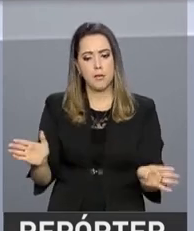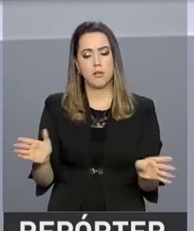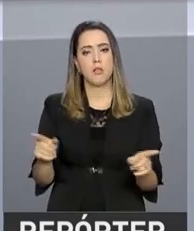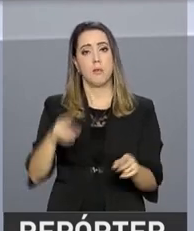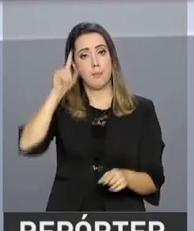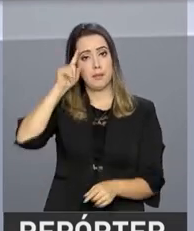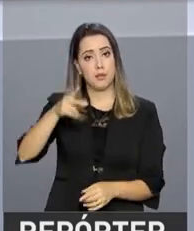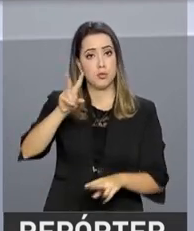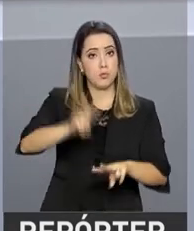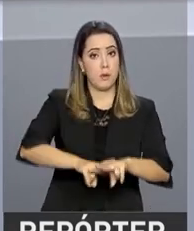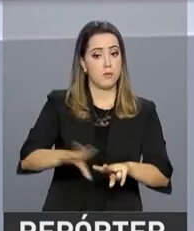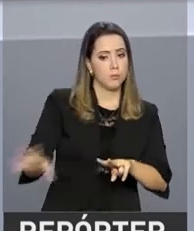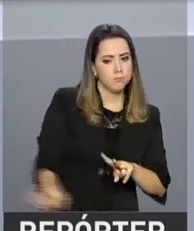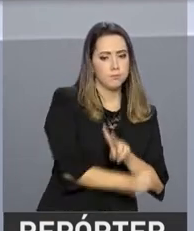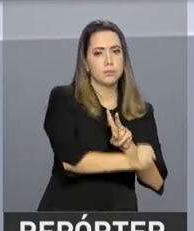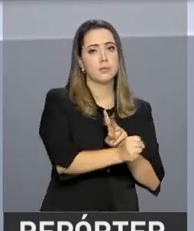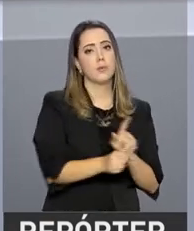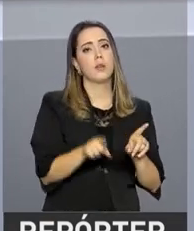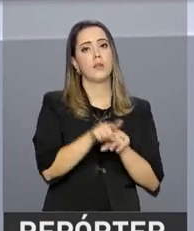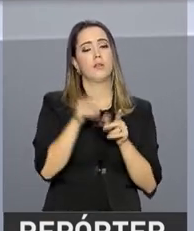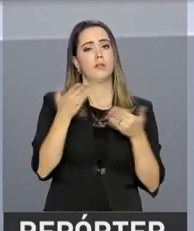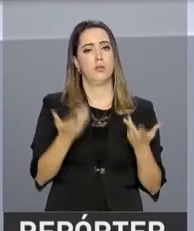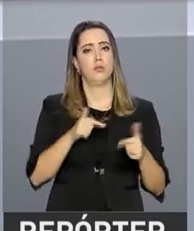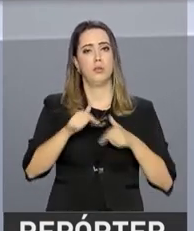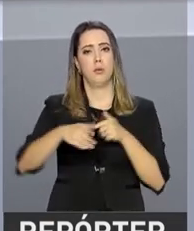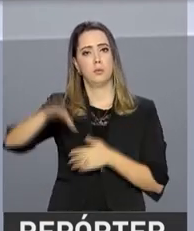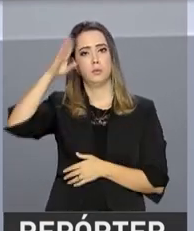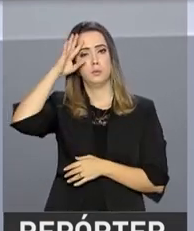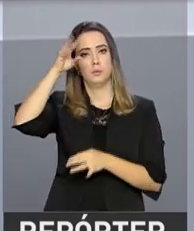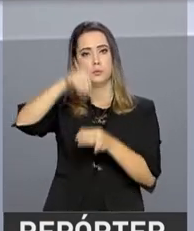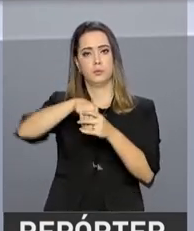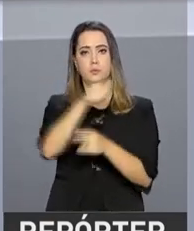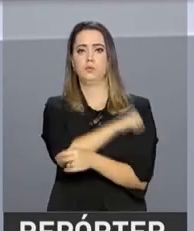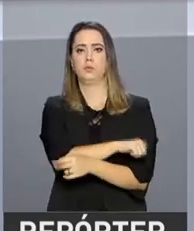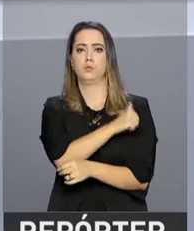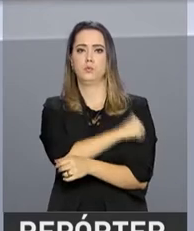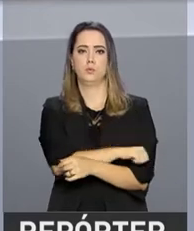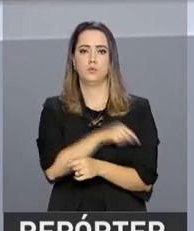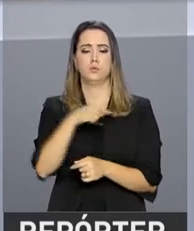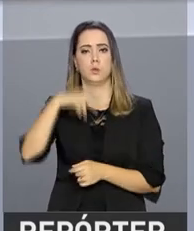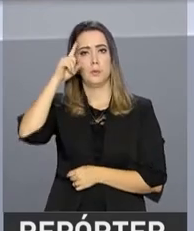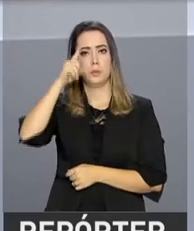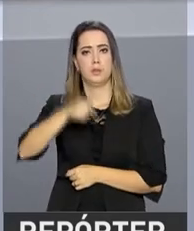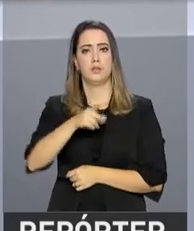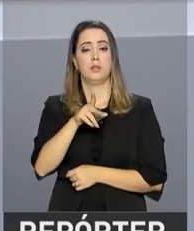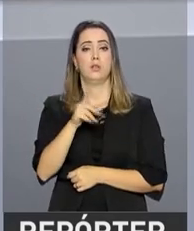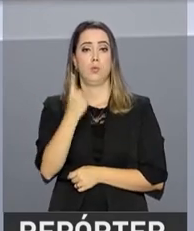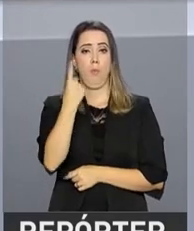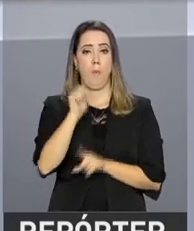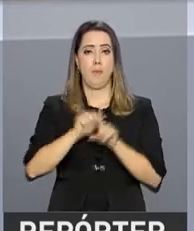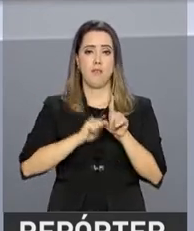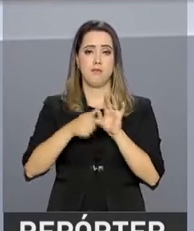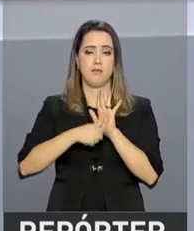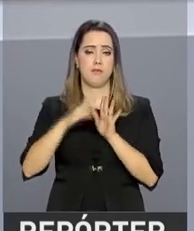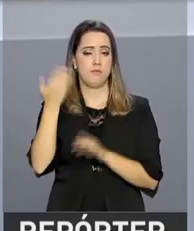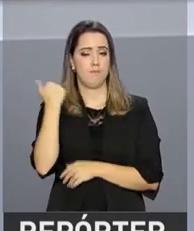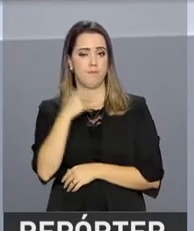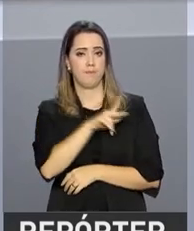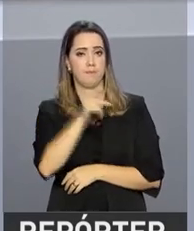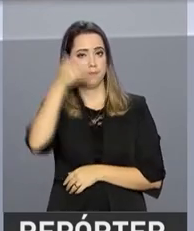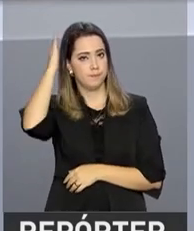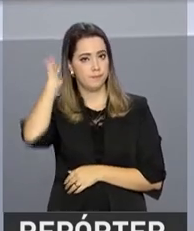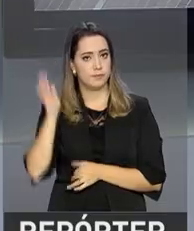prisão as ações fazem parte da intervenção federal na segurança pública do estado decretada há pouco mais de um mês pelo presidente michel